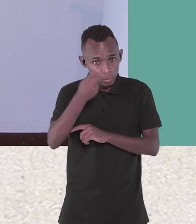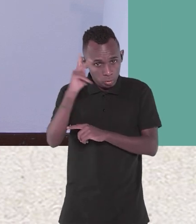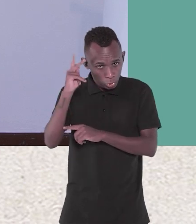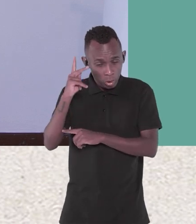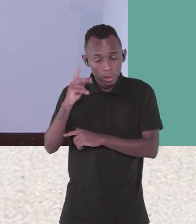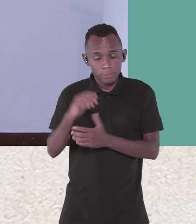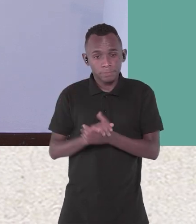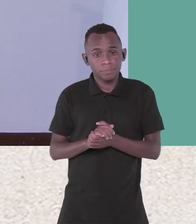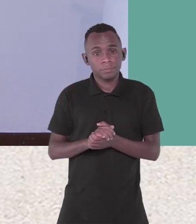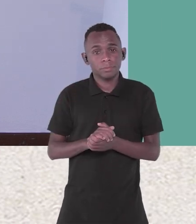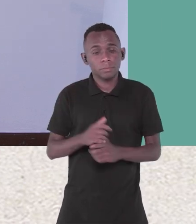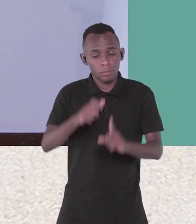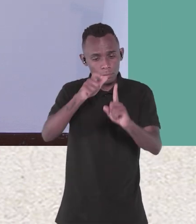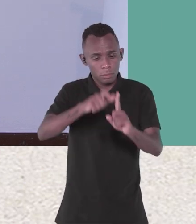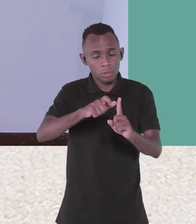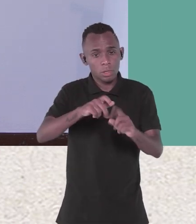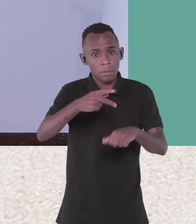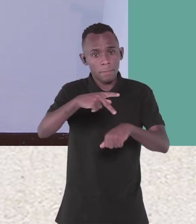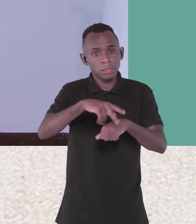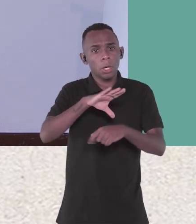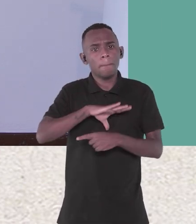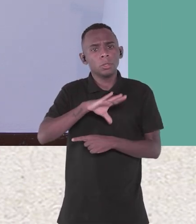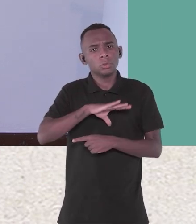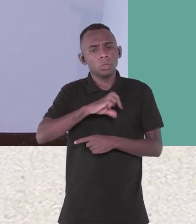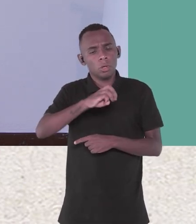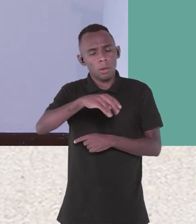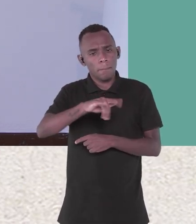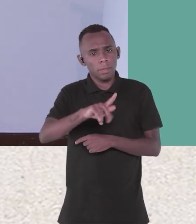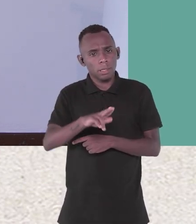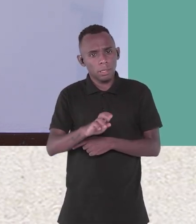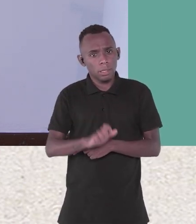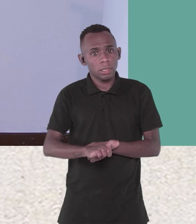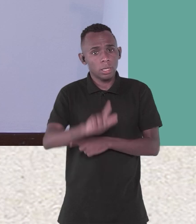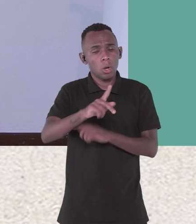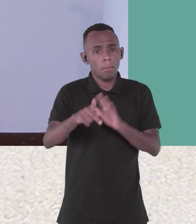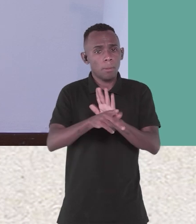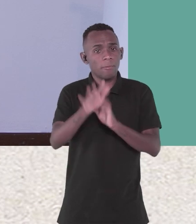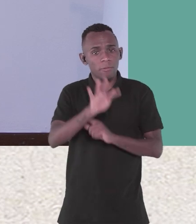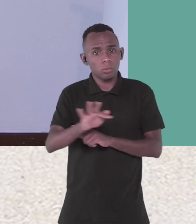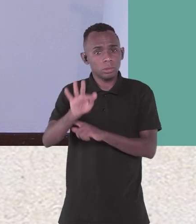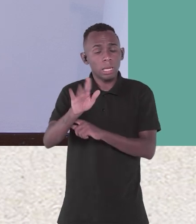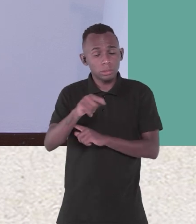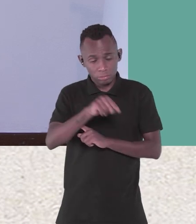português, Miguel Maduro, um professor da Universidade de Florença,